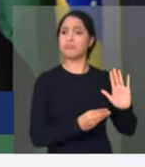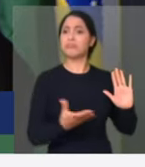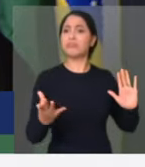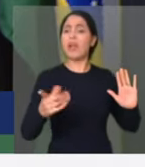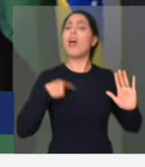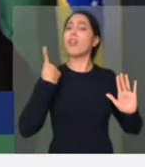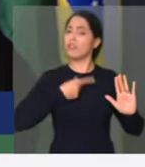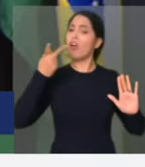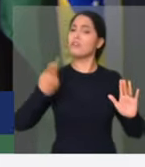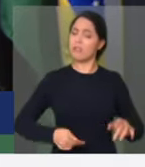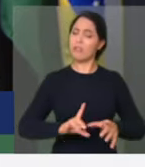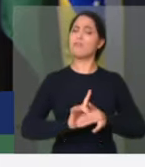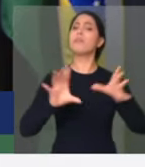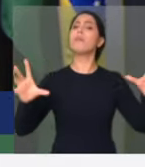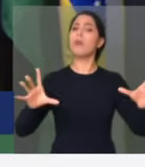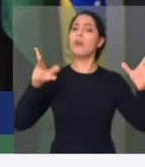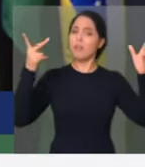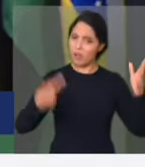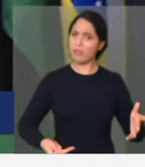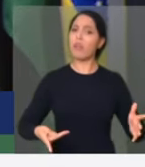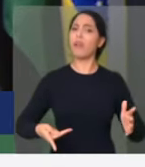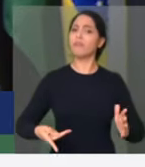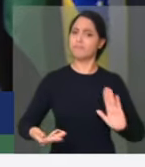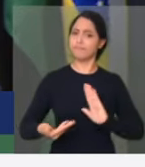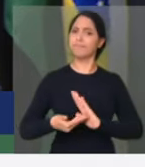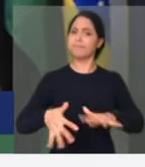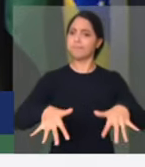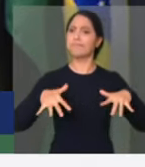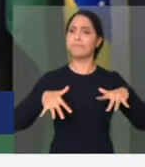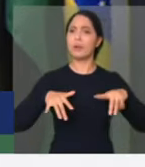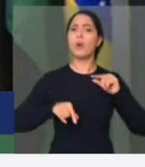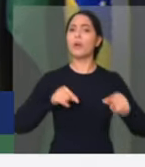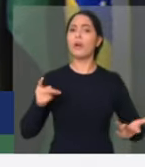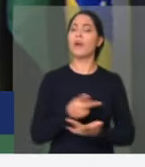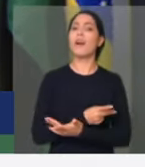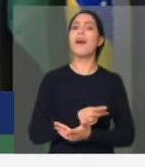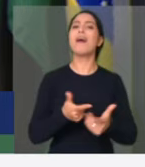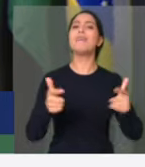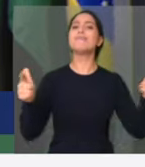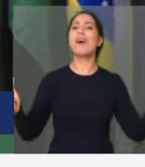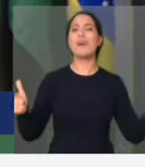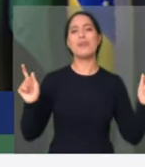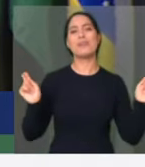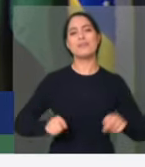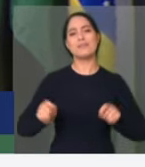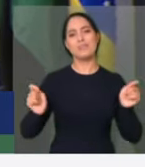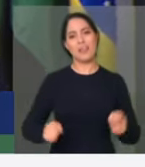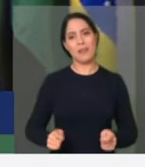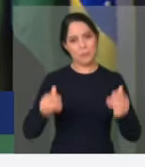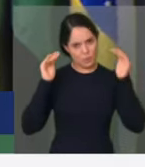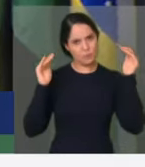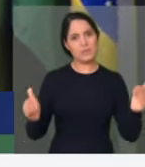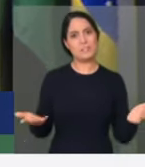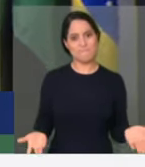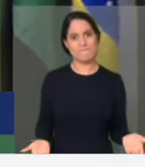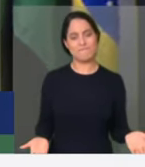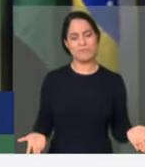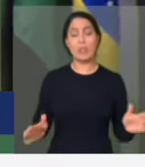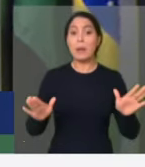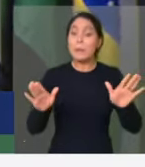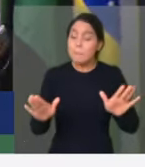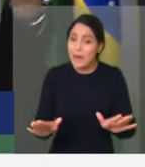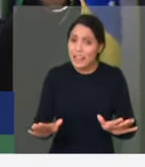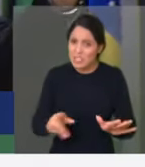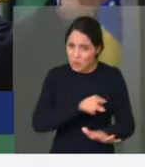essa é via democrática de um Parlamento onde a maioria prevalece é mas agora não é o seu direito